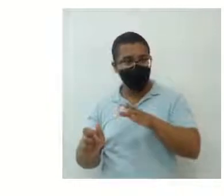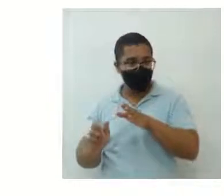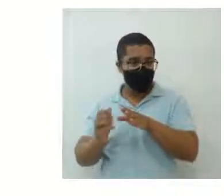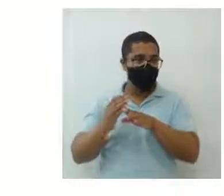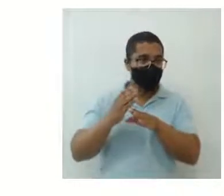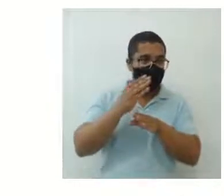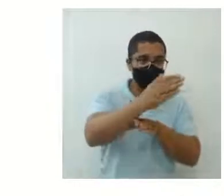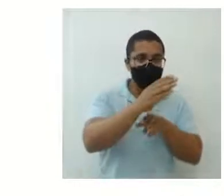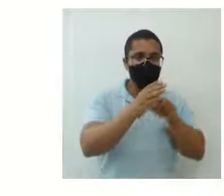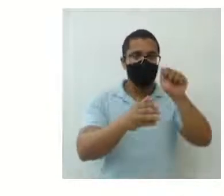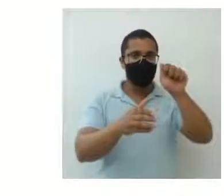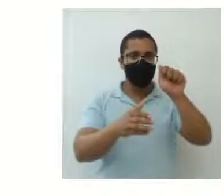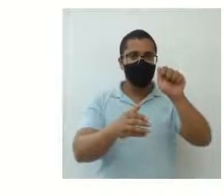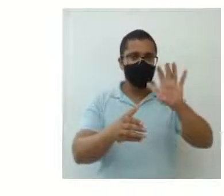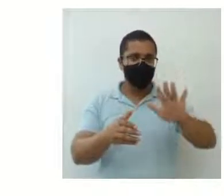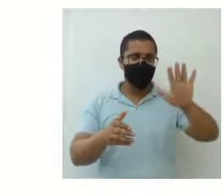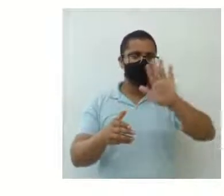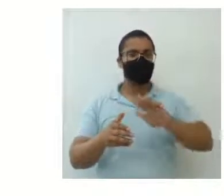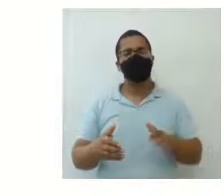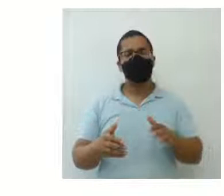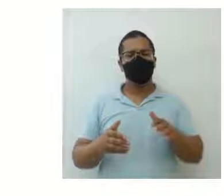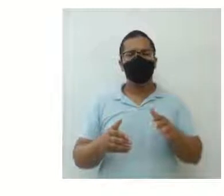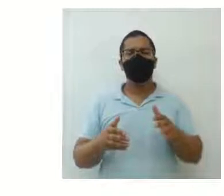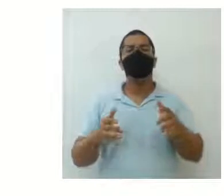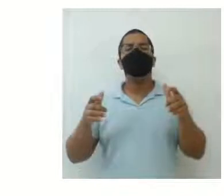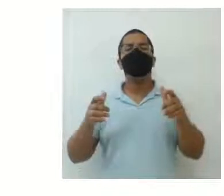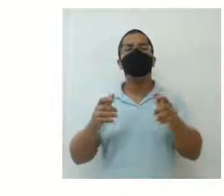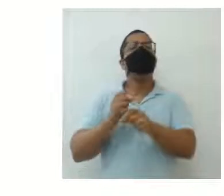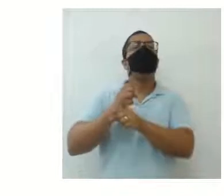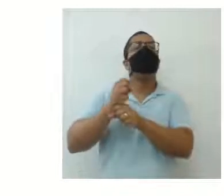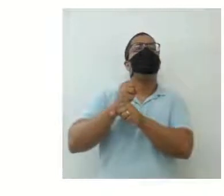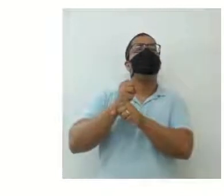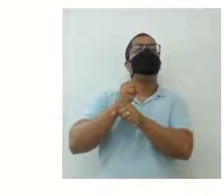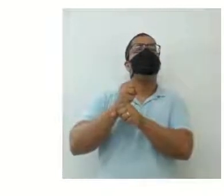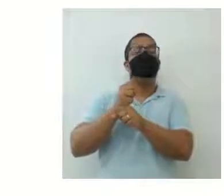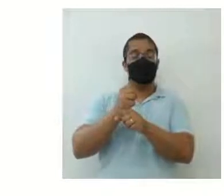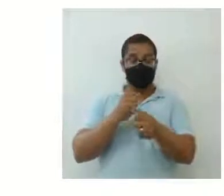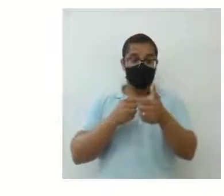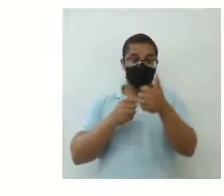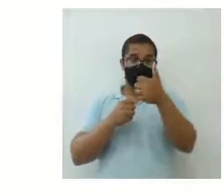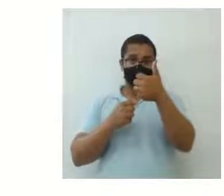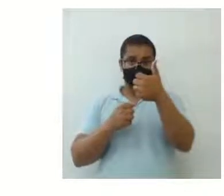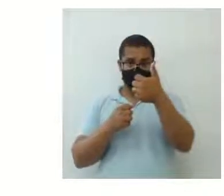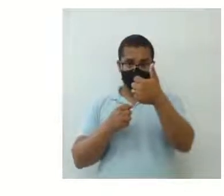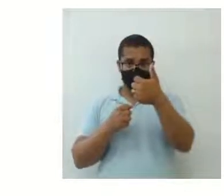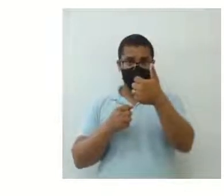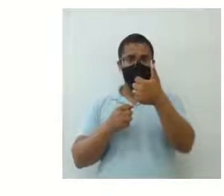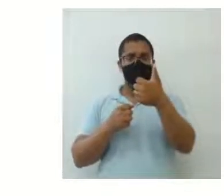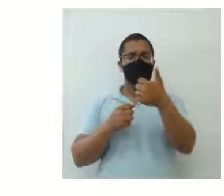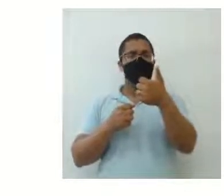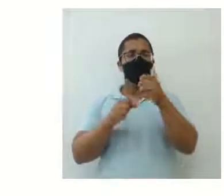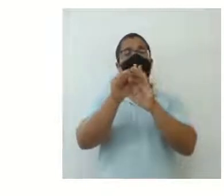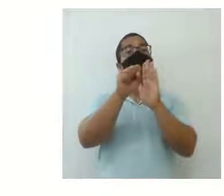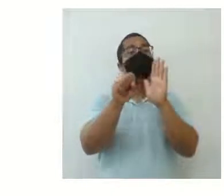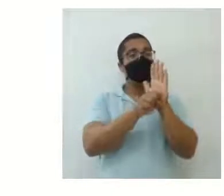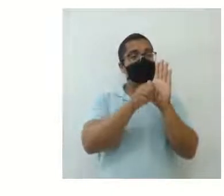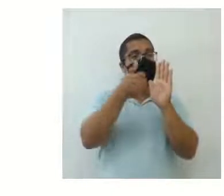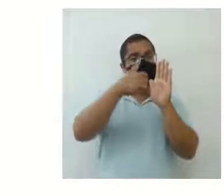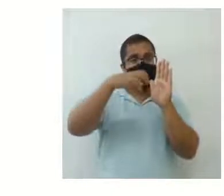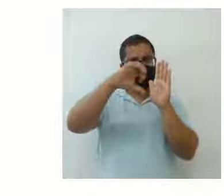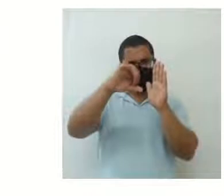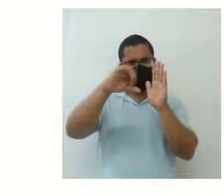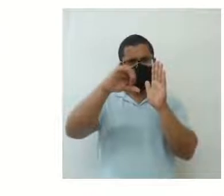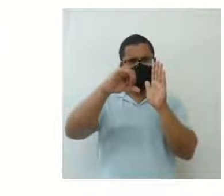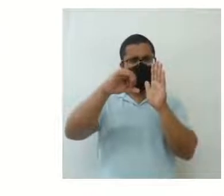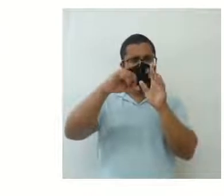quando, pessoal? Da segunda metade do século XIX. Então, naquele momento, a Europa passava